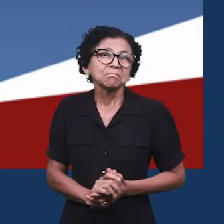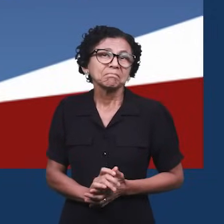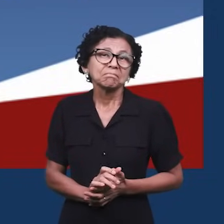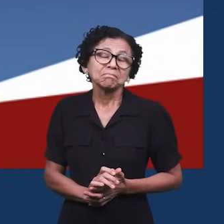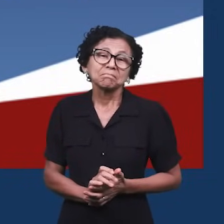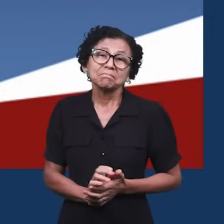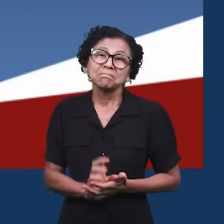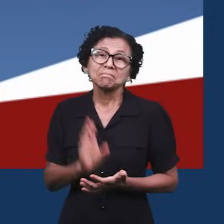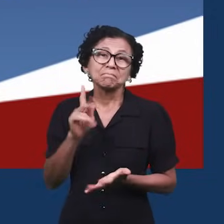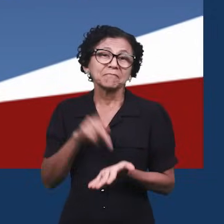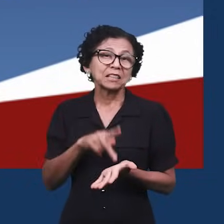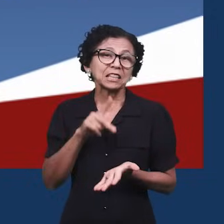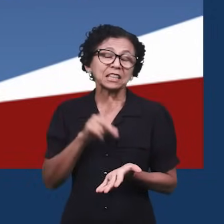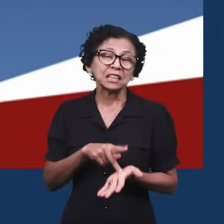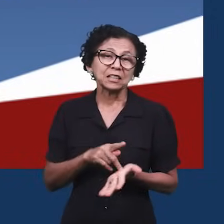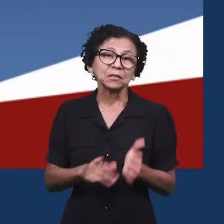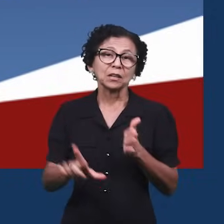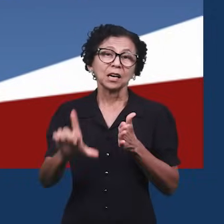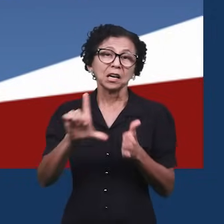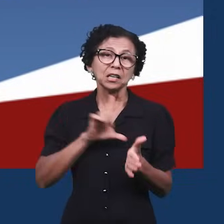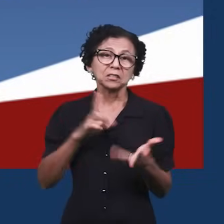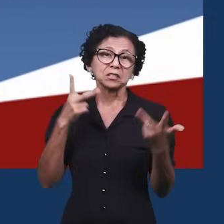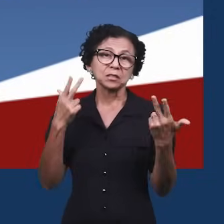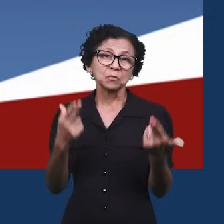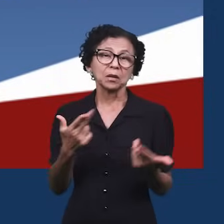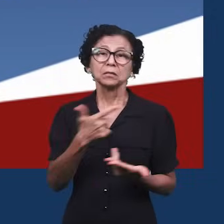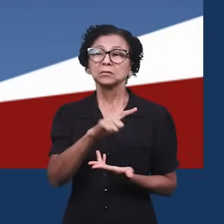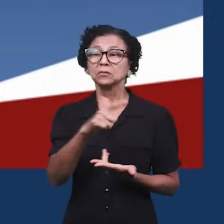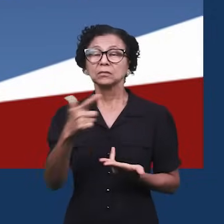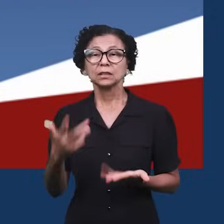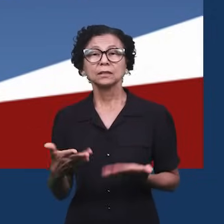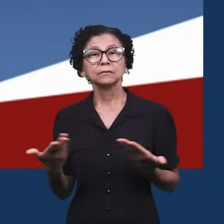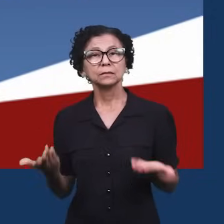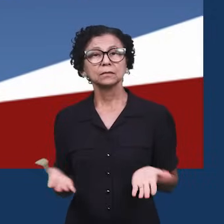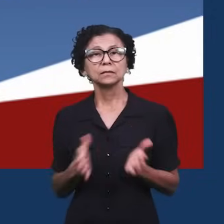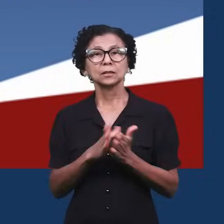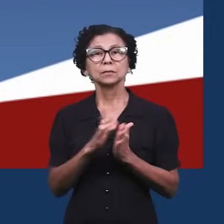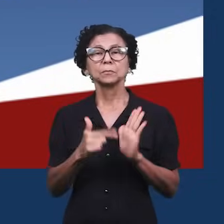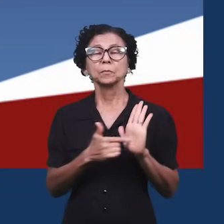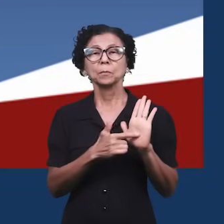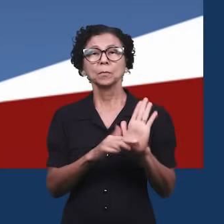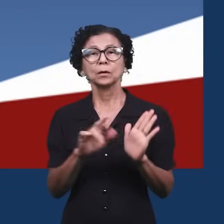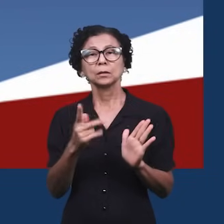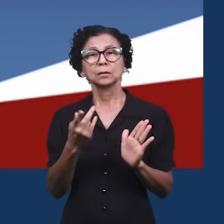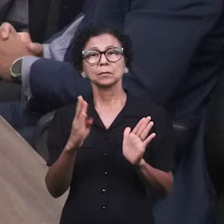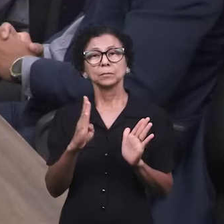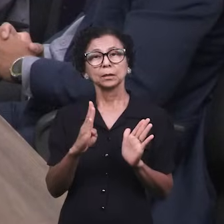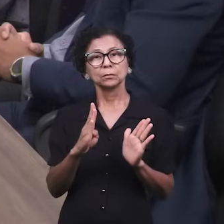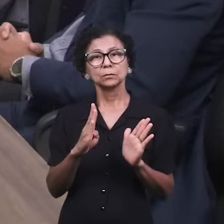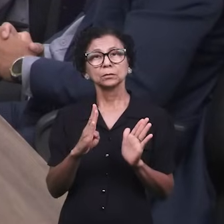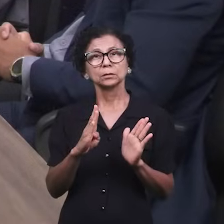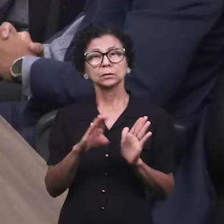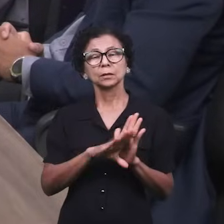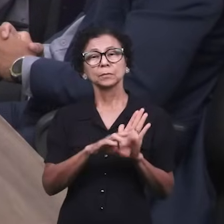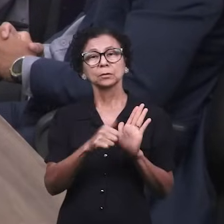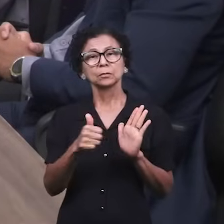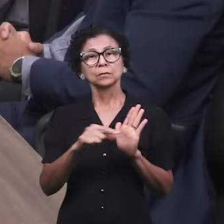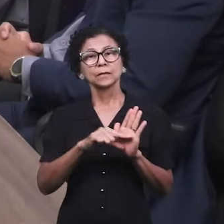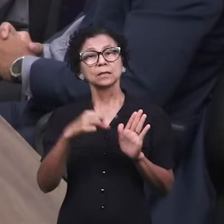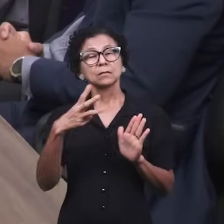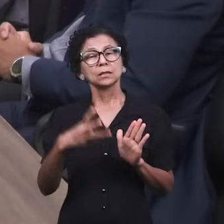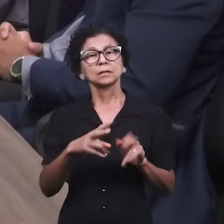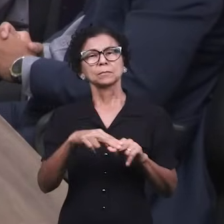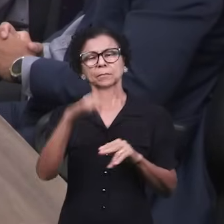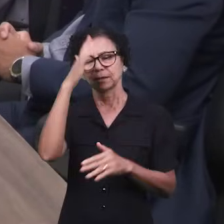outro semelhante antes. E por isso a própria palavra esclarece na carta aos Hebreus, capítulo 11, verso 3, quando diz: pela